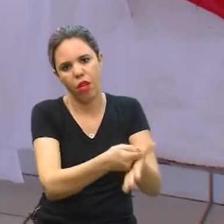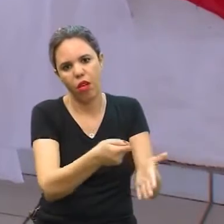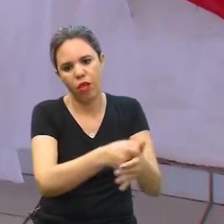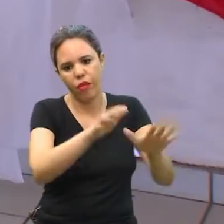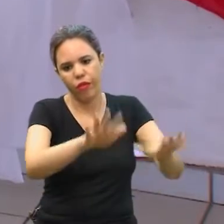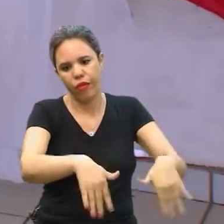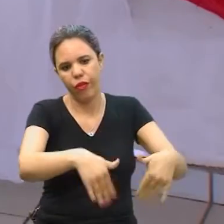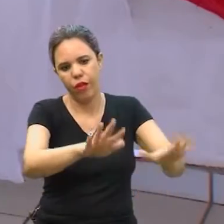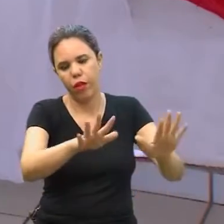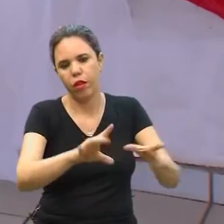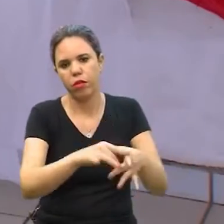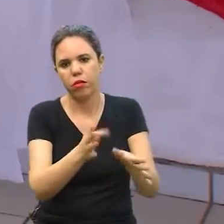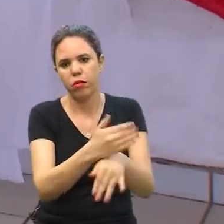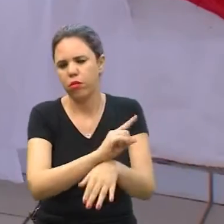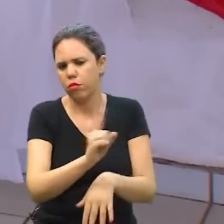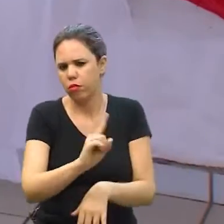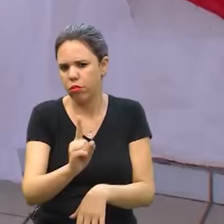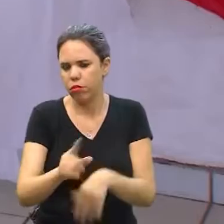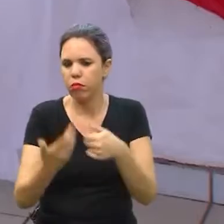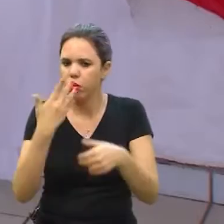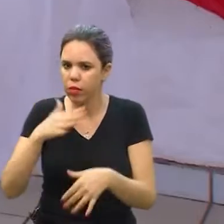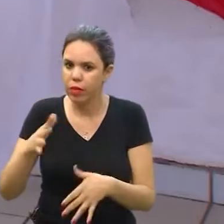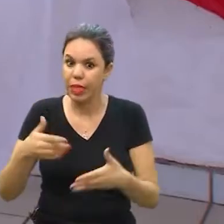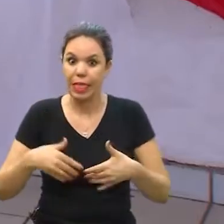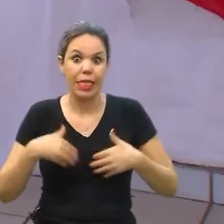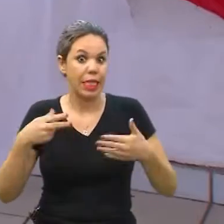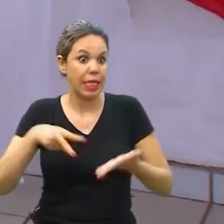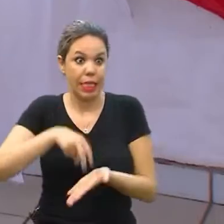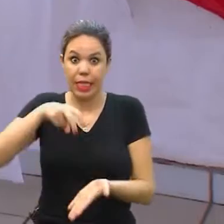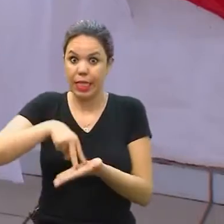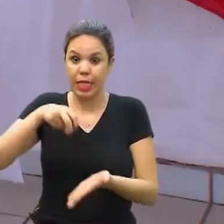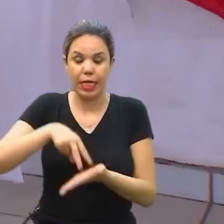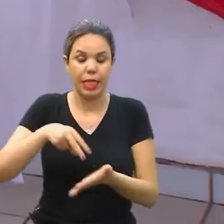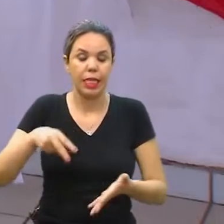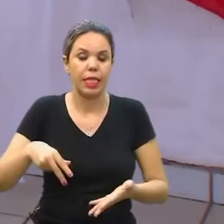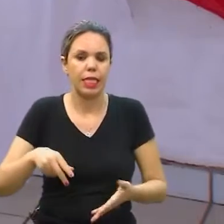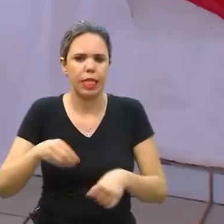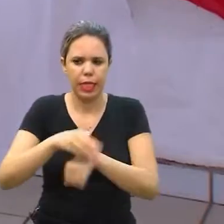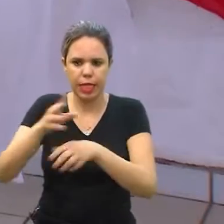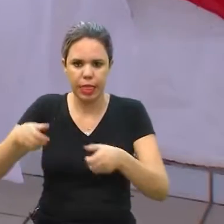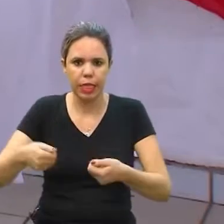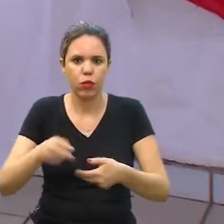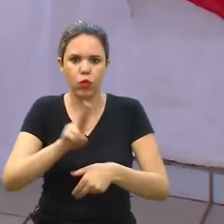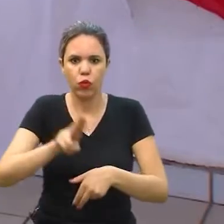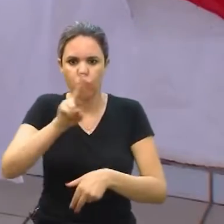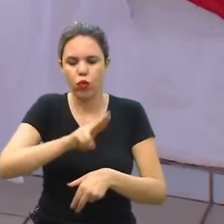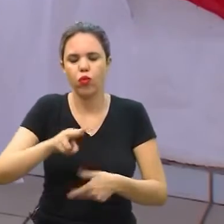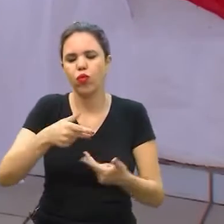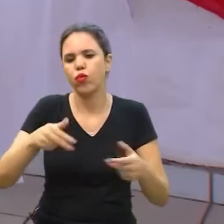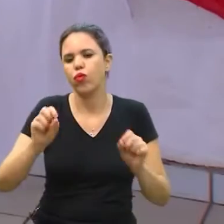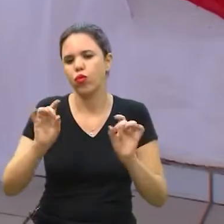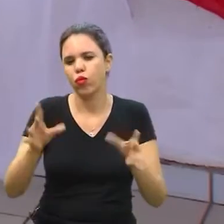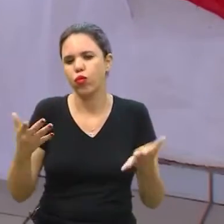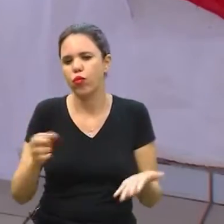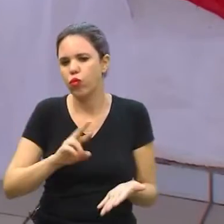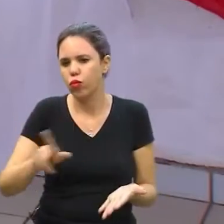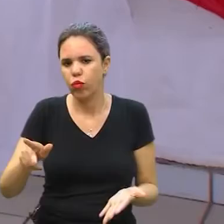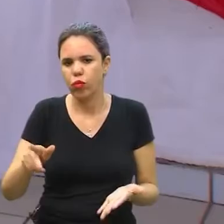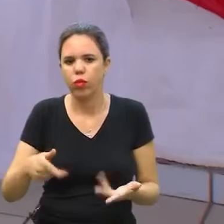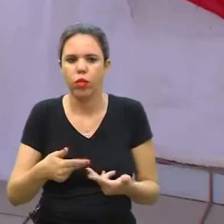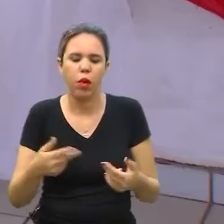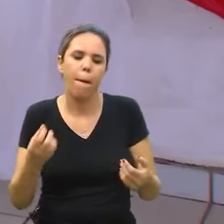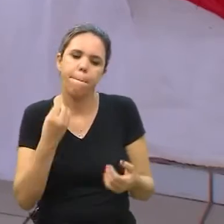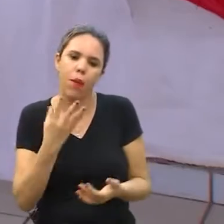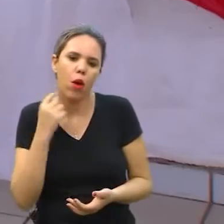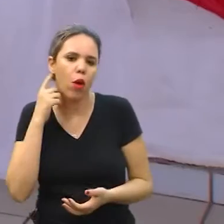obrigada a ficar ali daquele jeito. Mas não, a criança é cheia de energia e essas energias têm que ser gastas com algo. Se não é gasto com